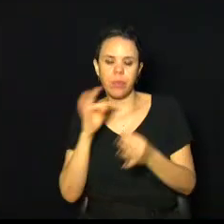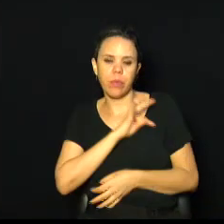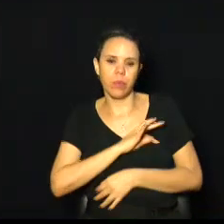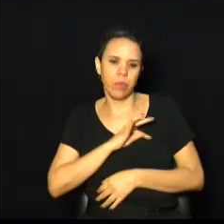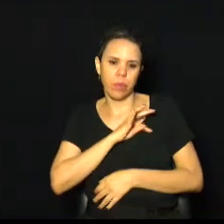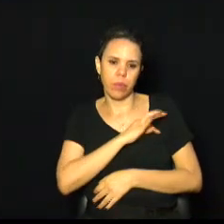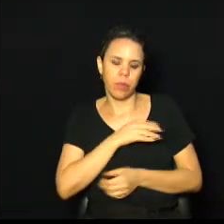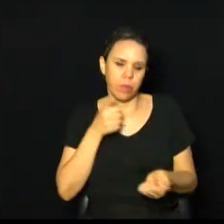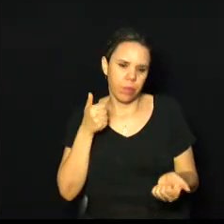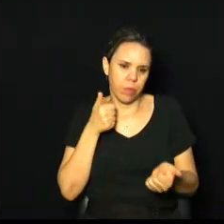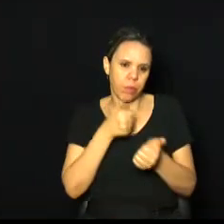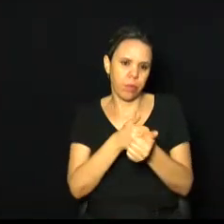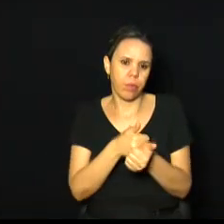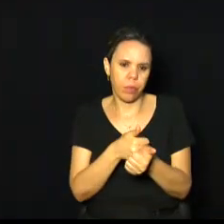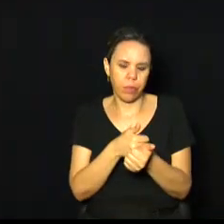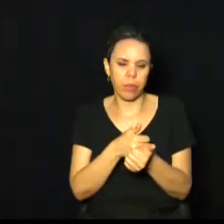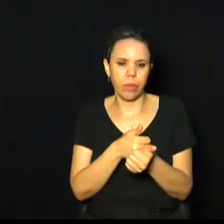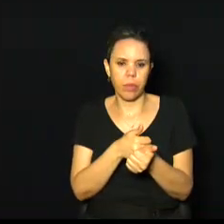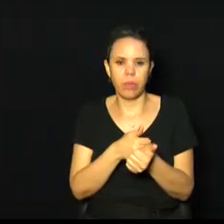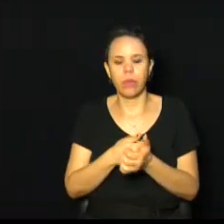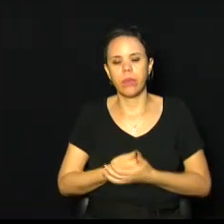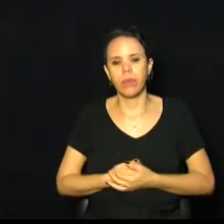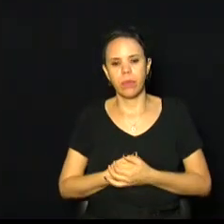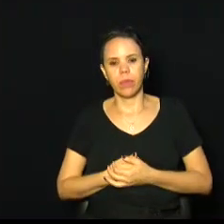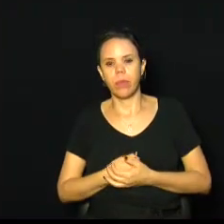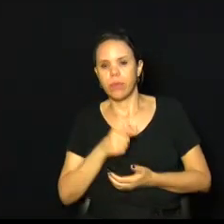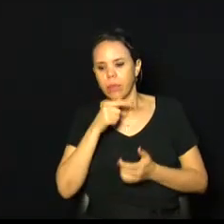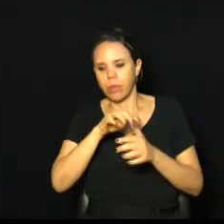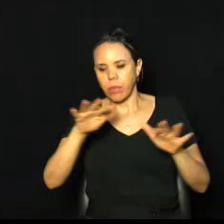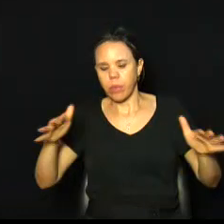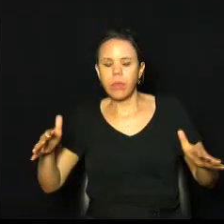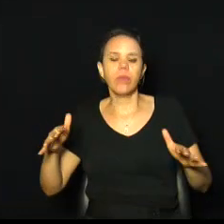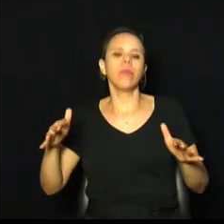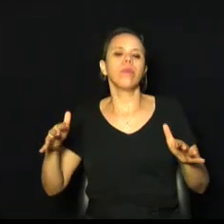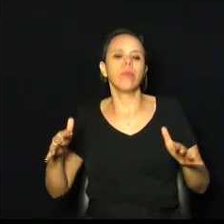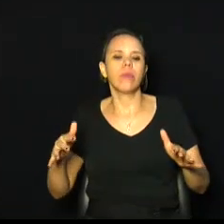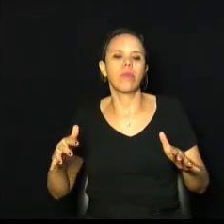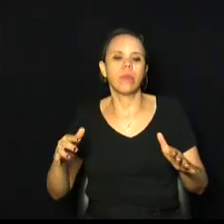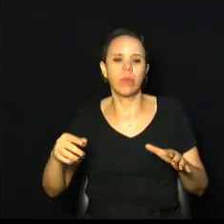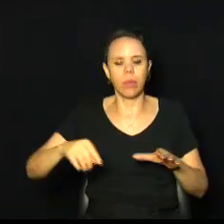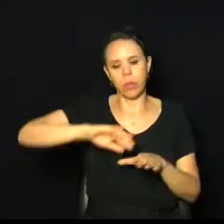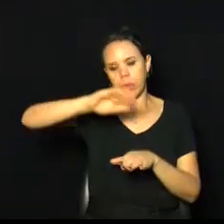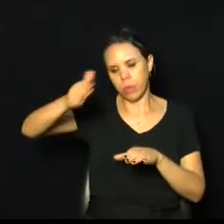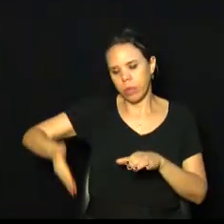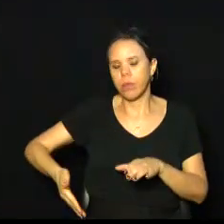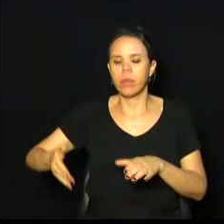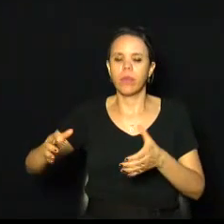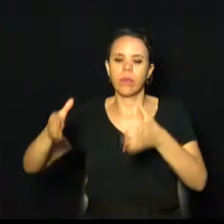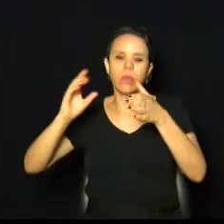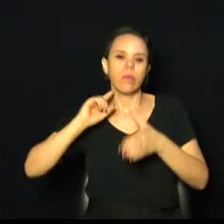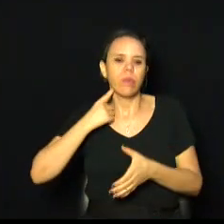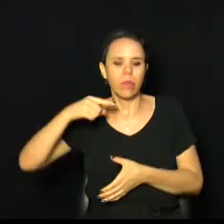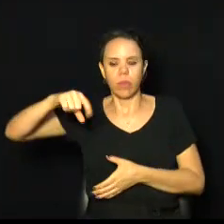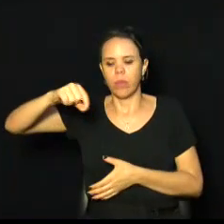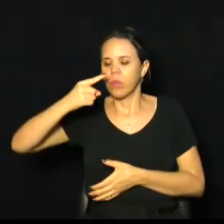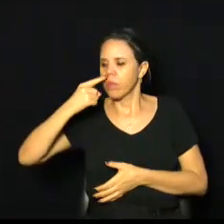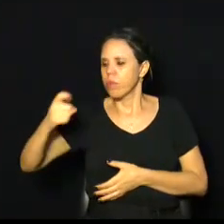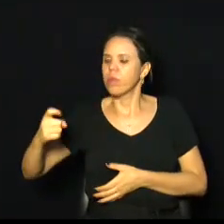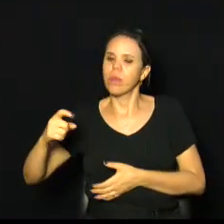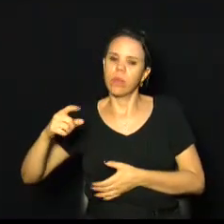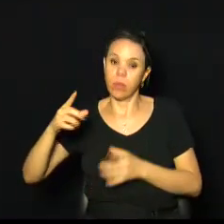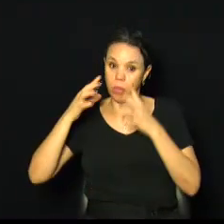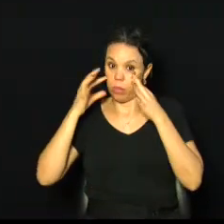que acompanham, né, a questão dos aterros sanitários sabem que o chorume é uma atenção muito grande.